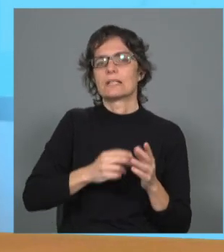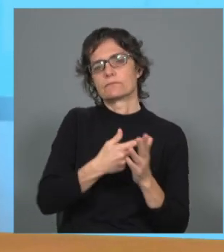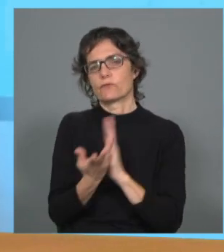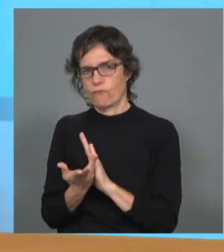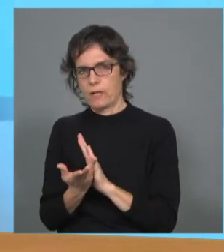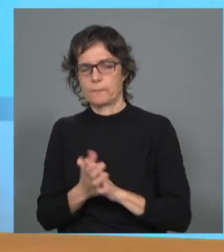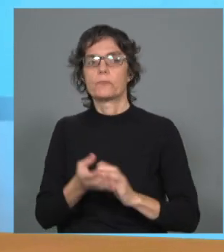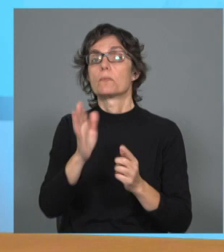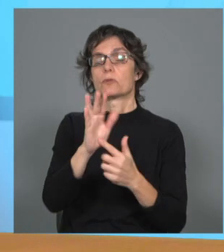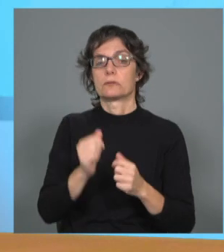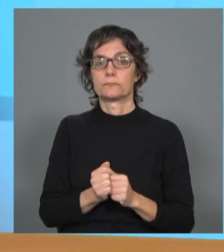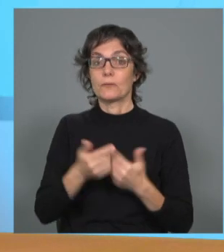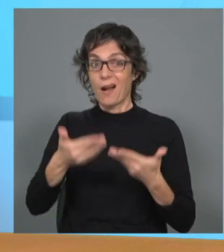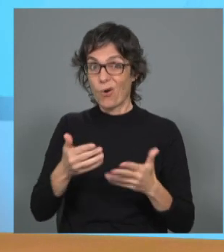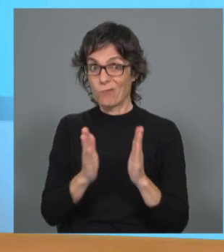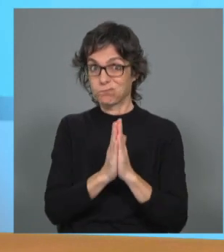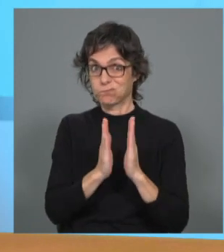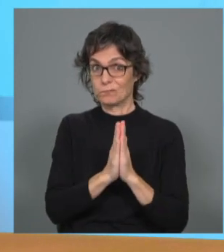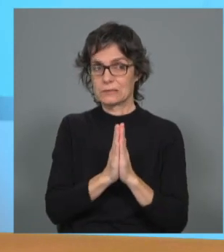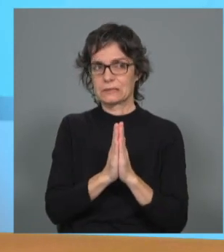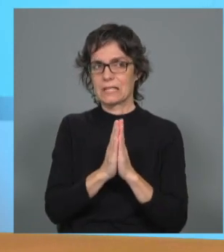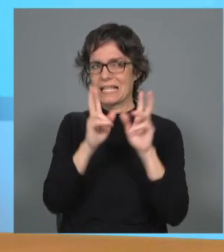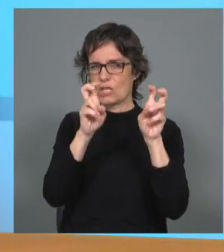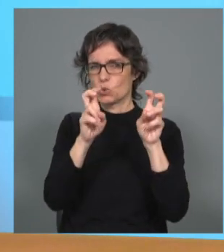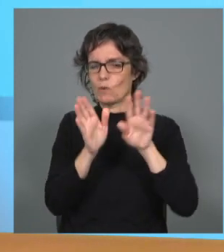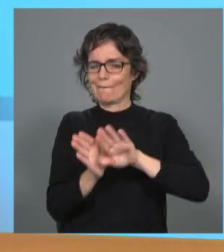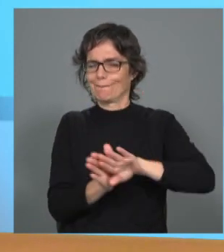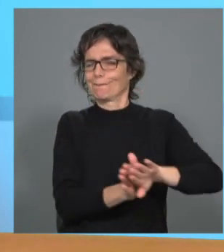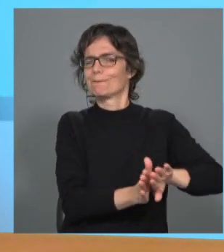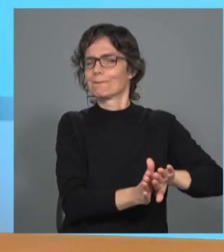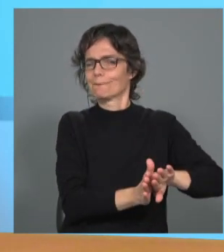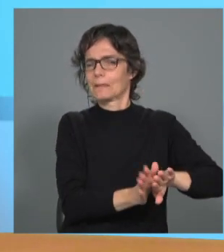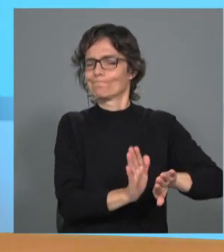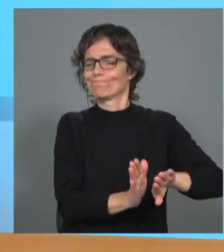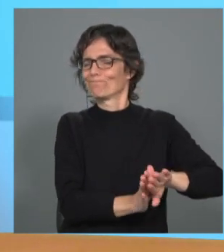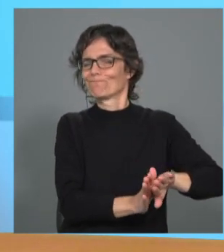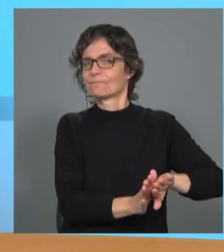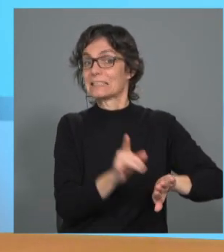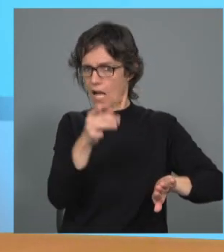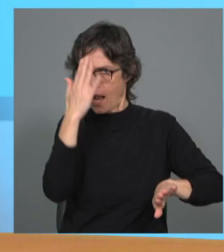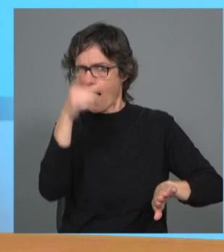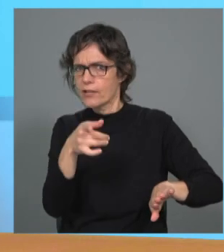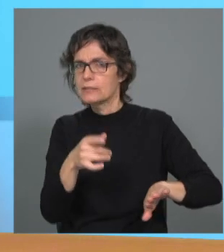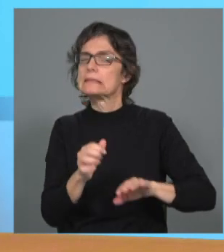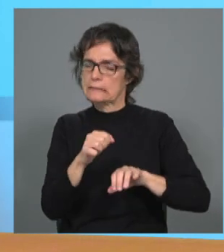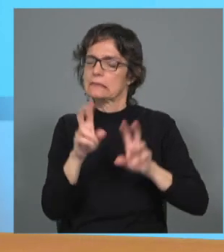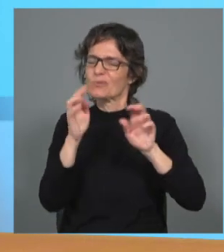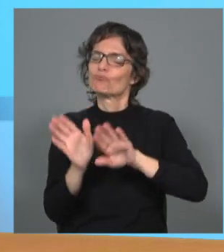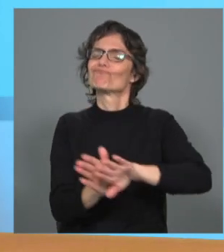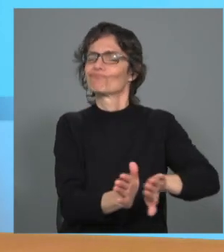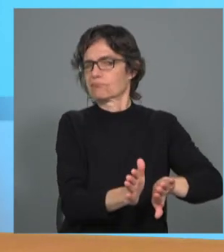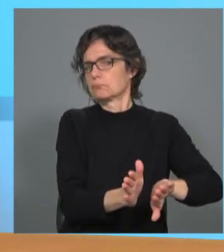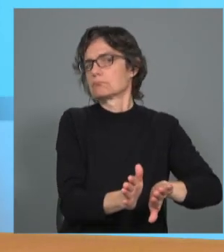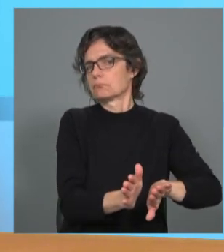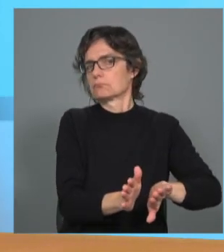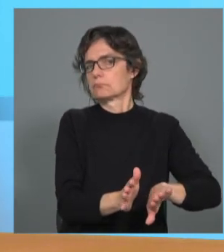na Igreja é um não assunto. Acha que continua a ser um não assunto? Acho que continua a ser um não assunto. Enquanto que as